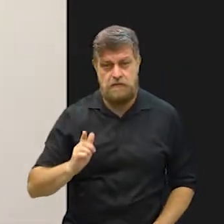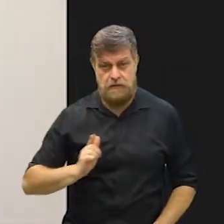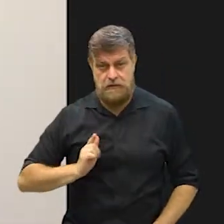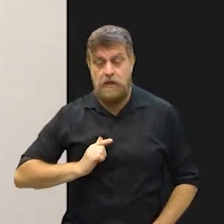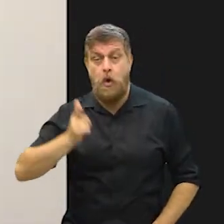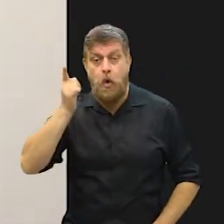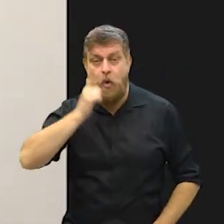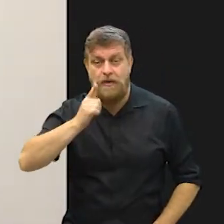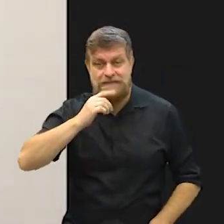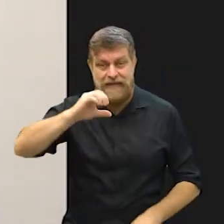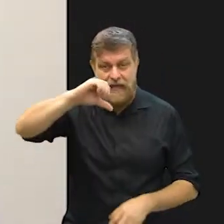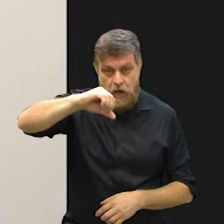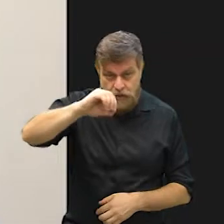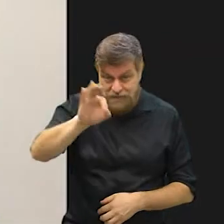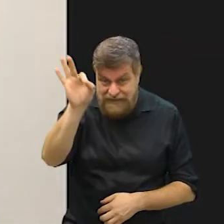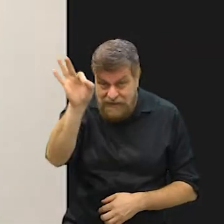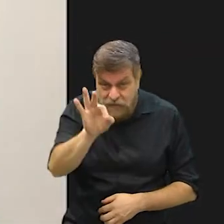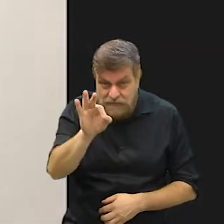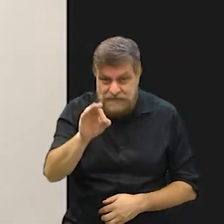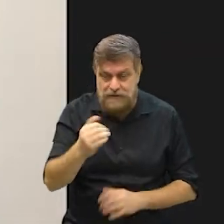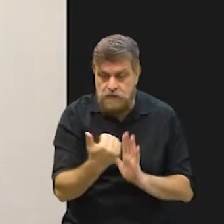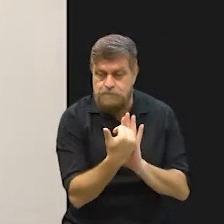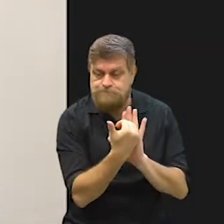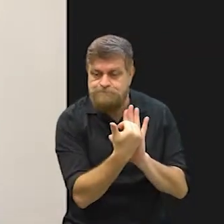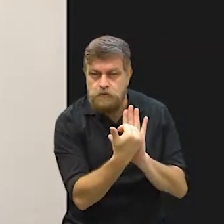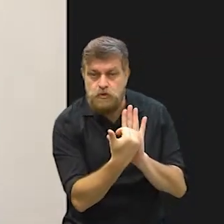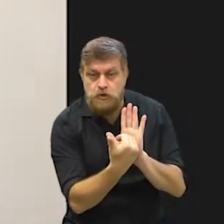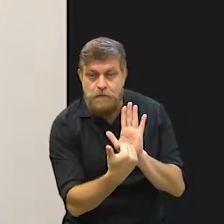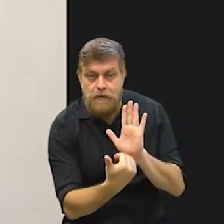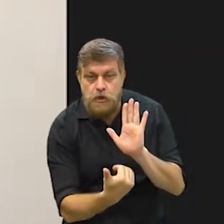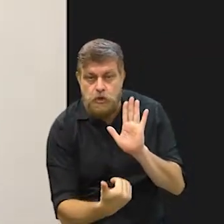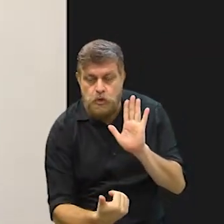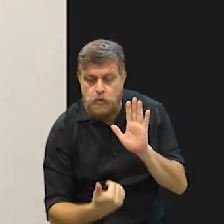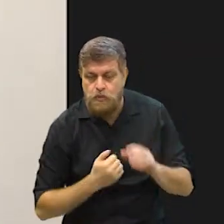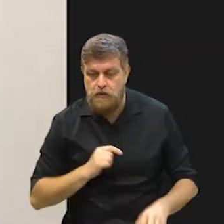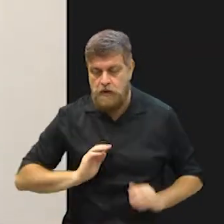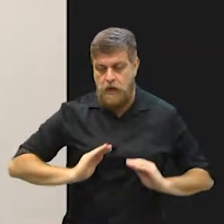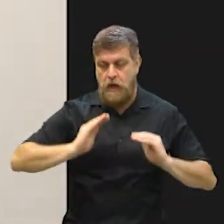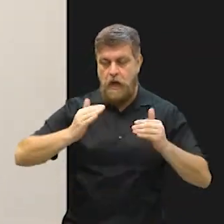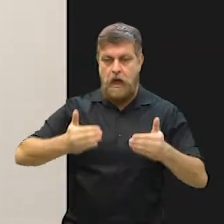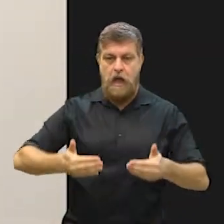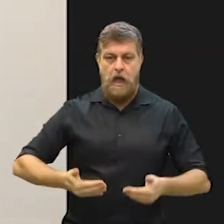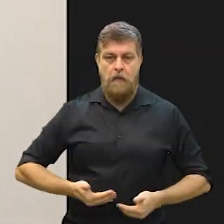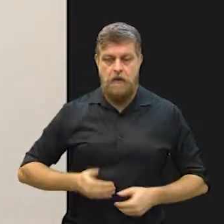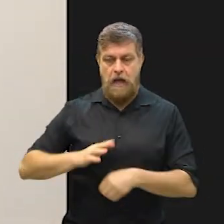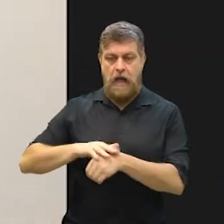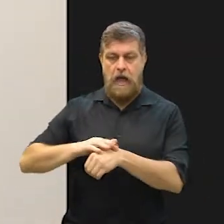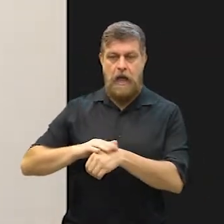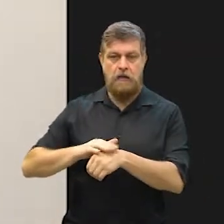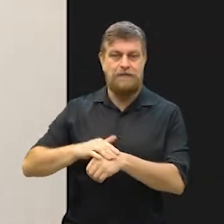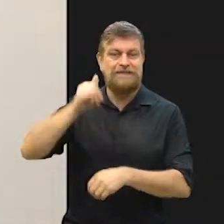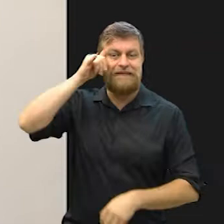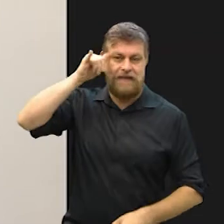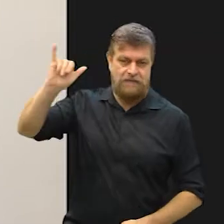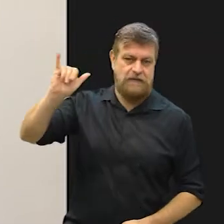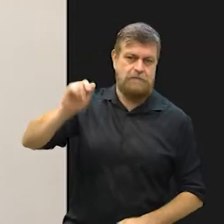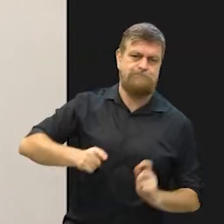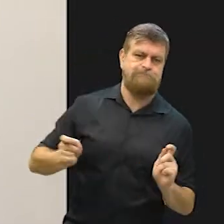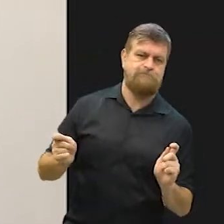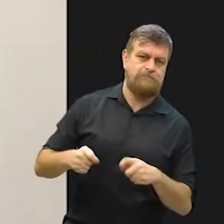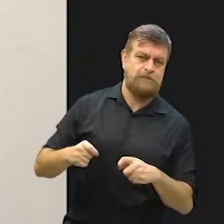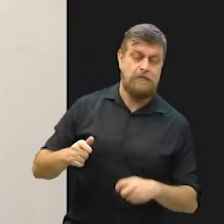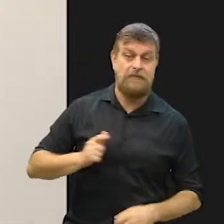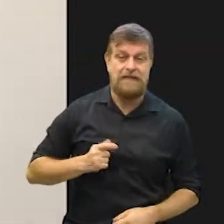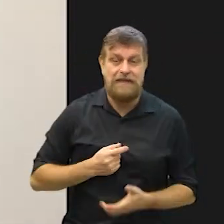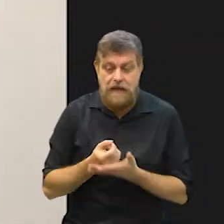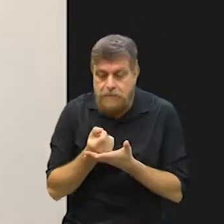reduz em 90% a chance de uma pessoa ter um bebê com mielomeningocele, então, na gravidez, que